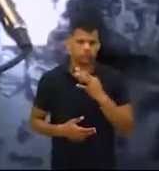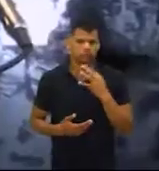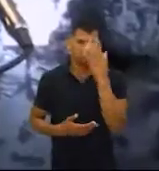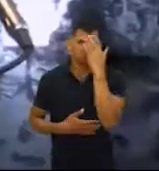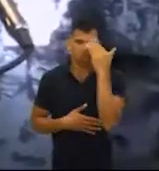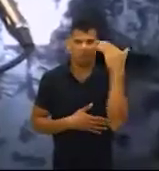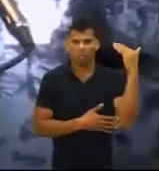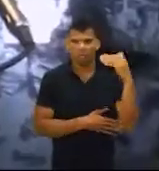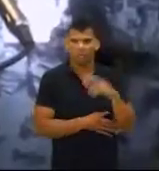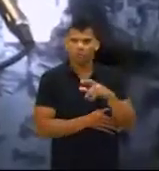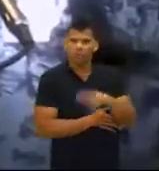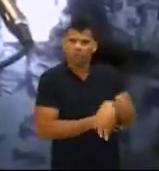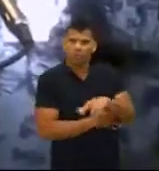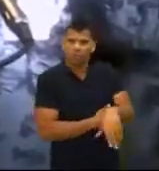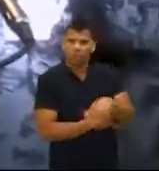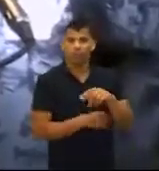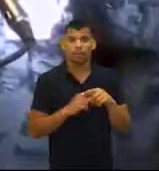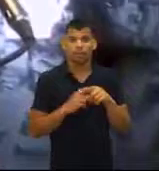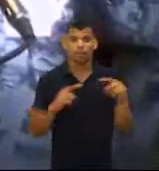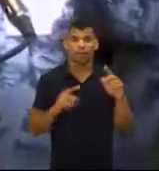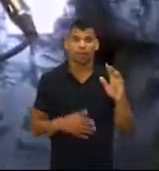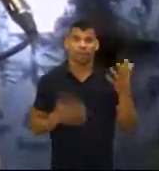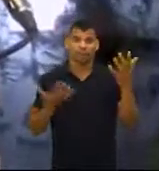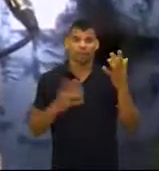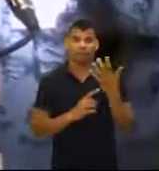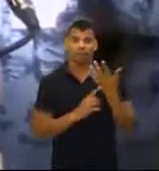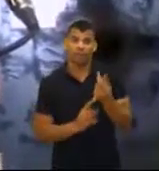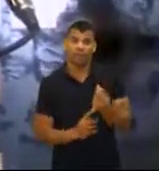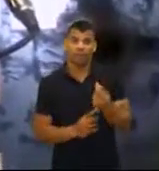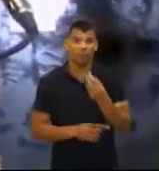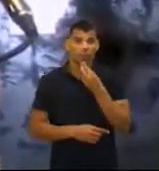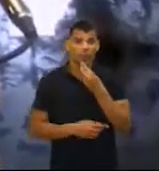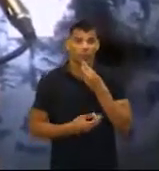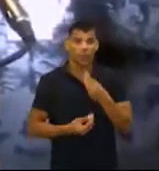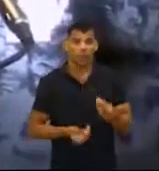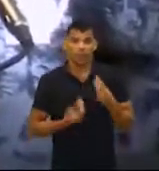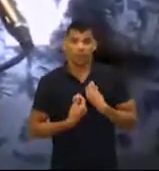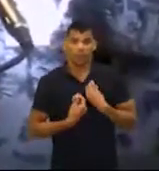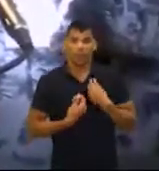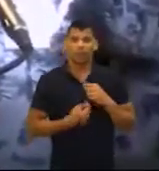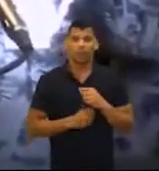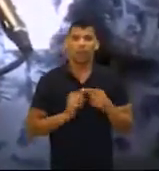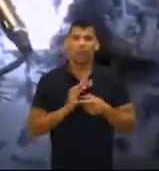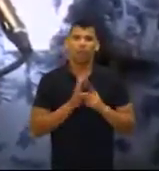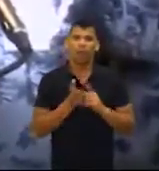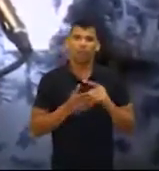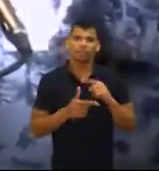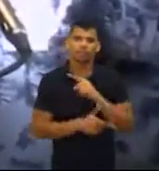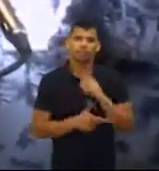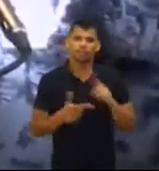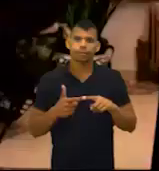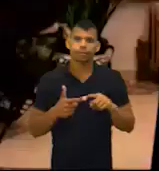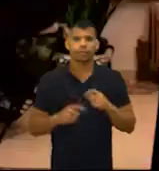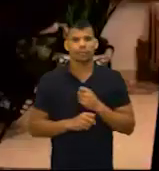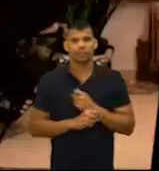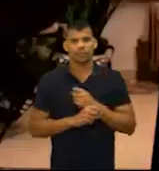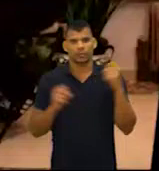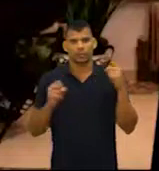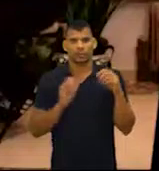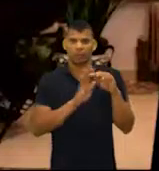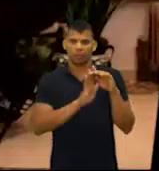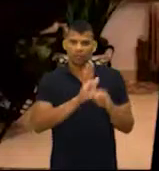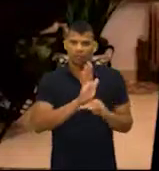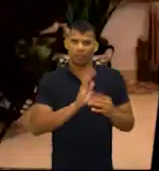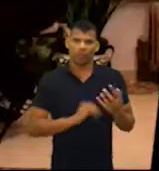no underground, e esse festival deu uma oportunidade muito grande, uma oportunidade que nunca mais conseguiu repetir